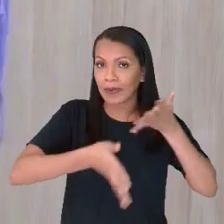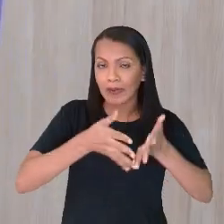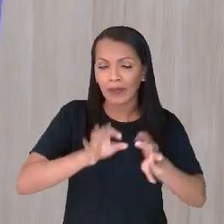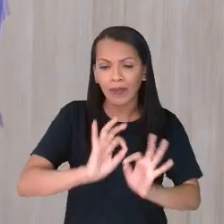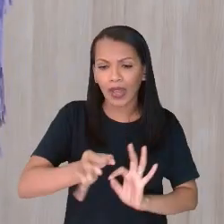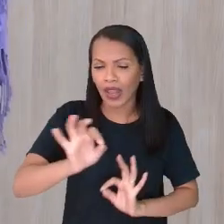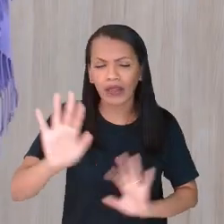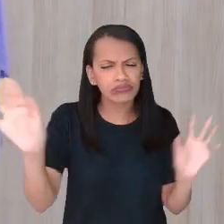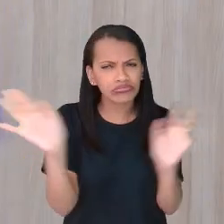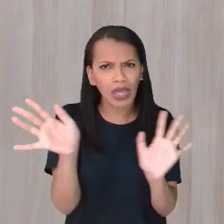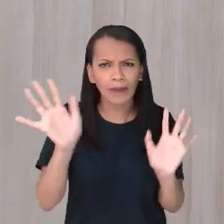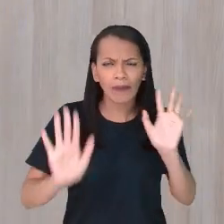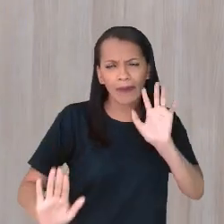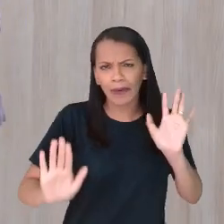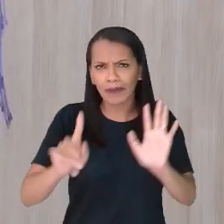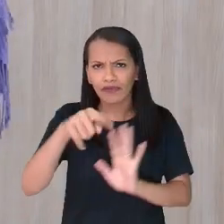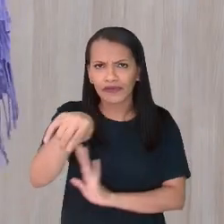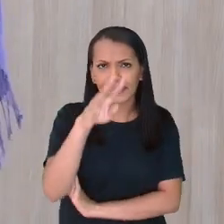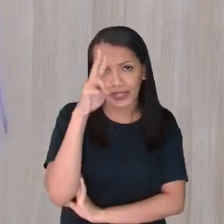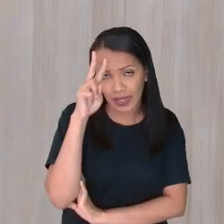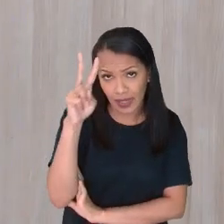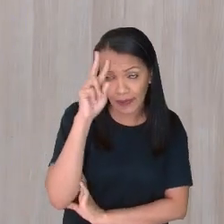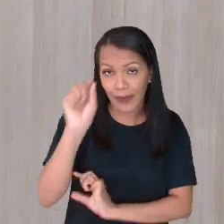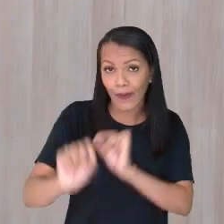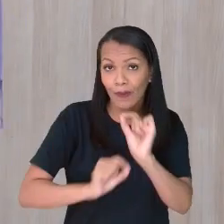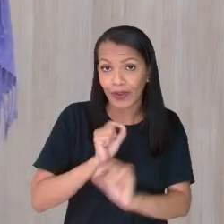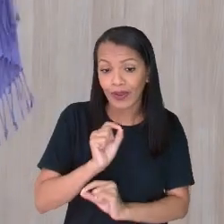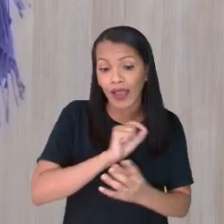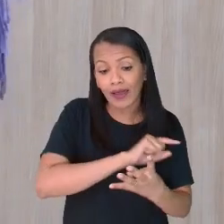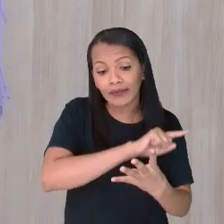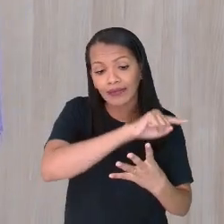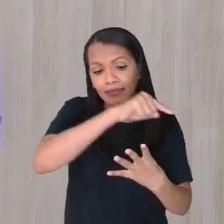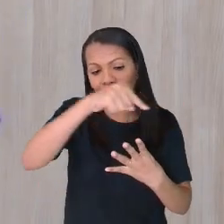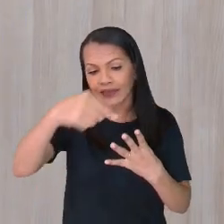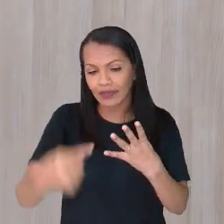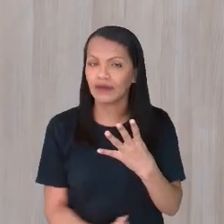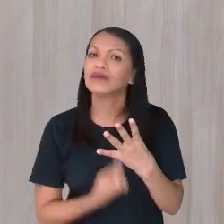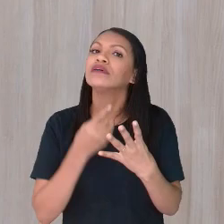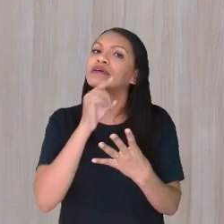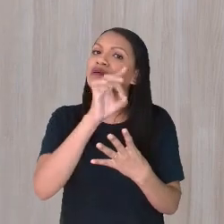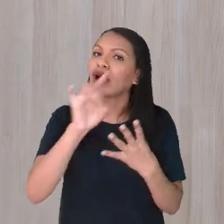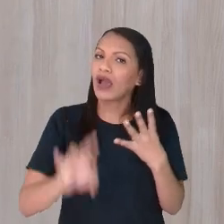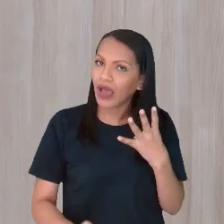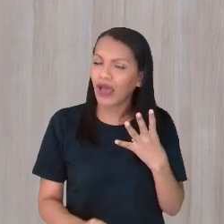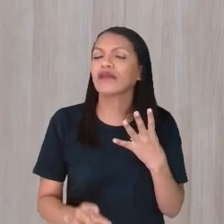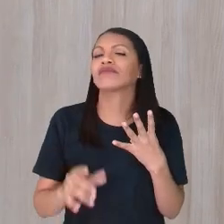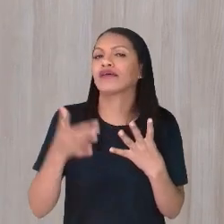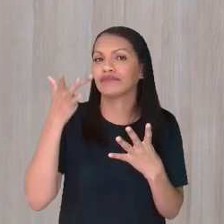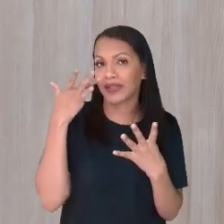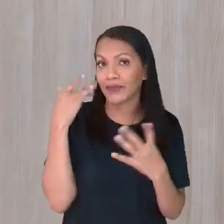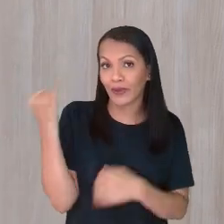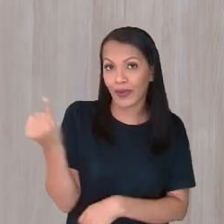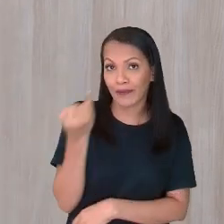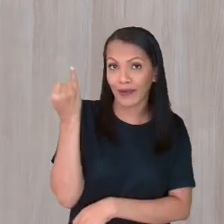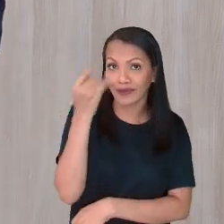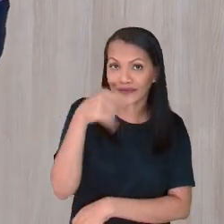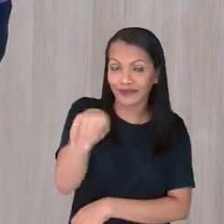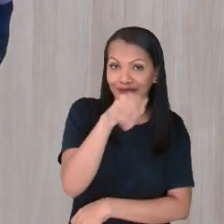para vocês se lembrarem o que vocês já viram, tá? É importante isso.